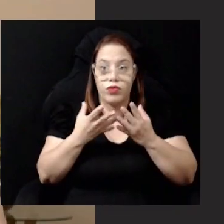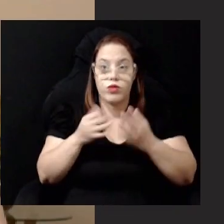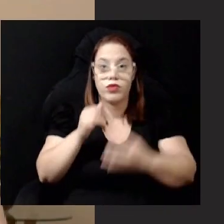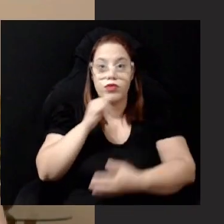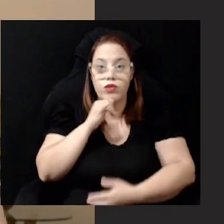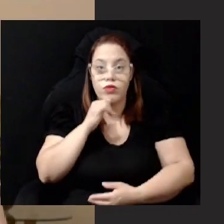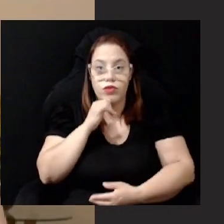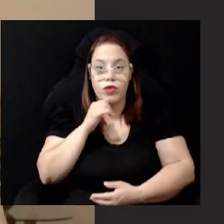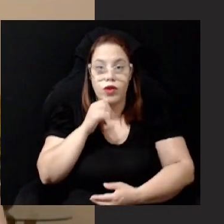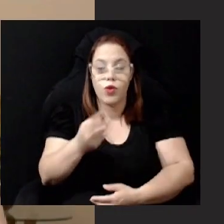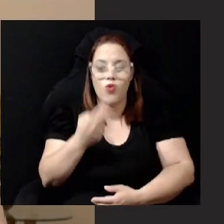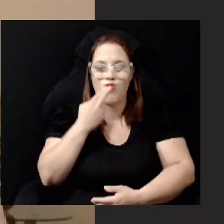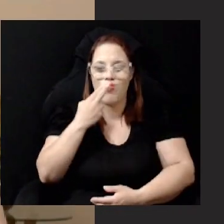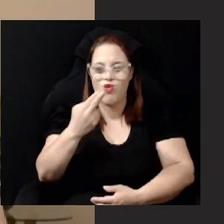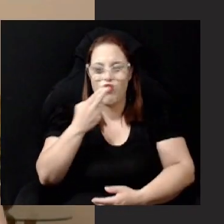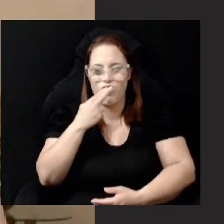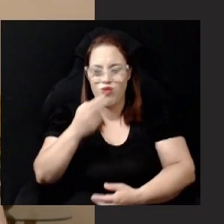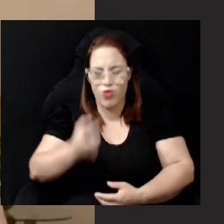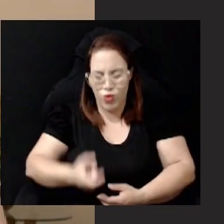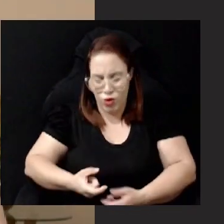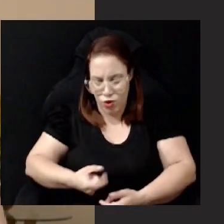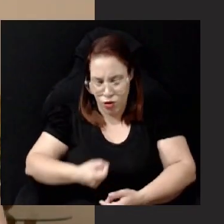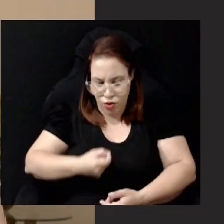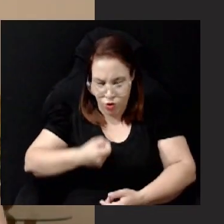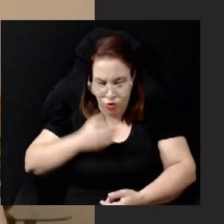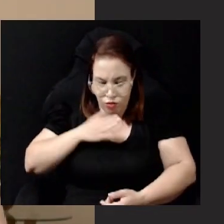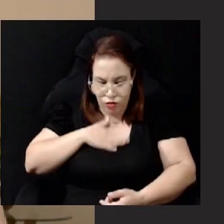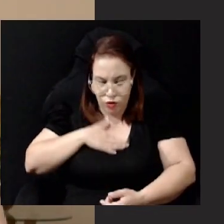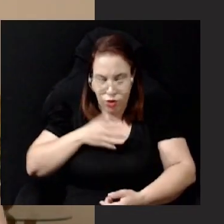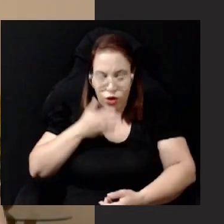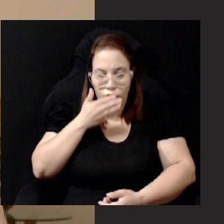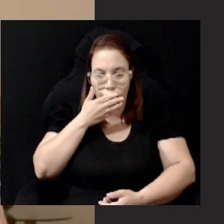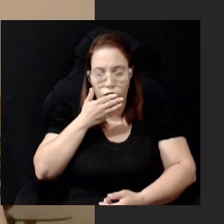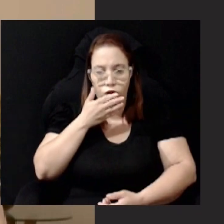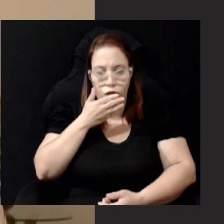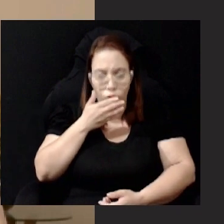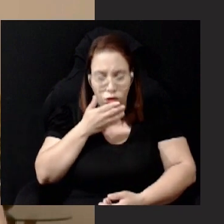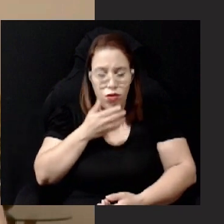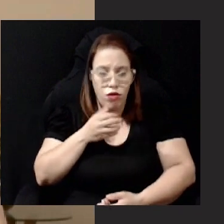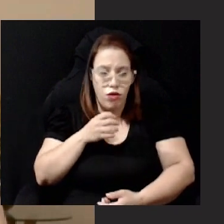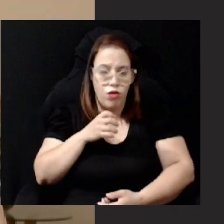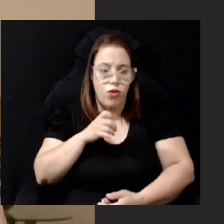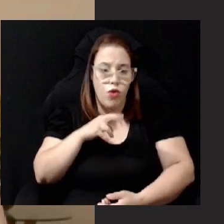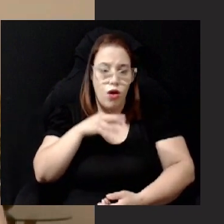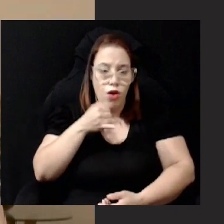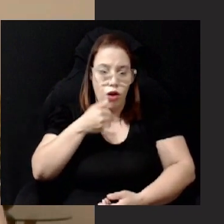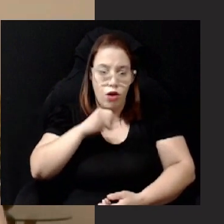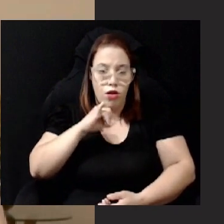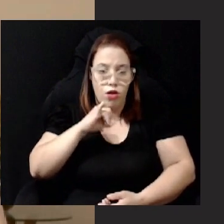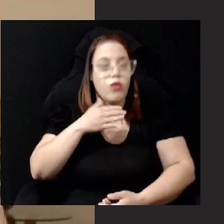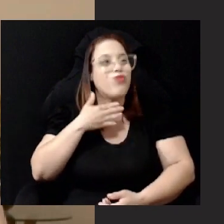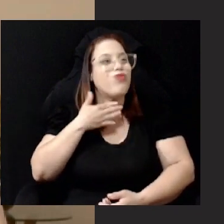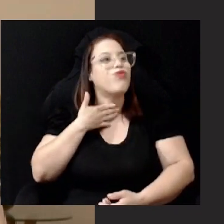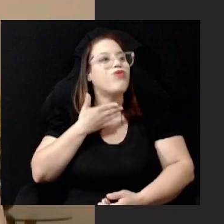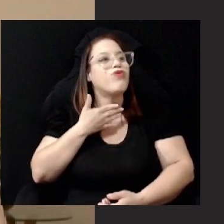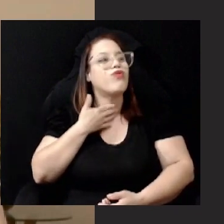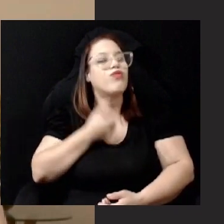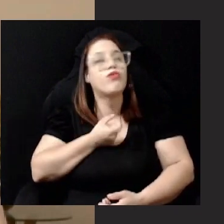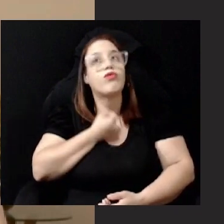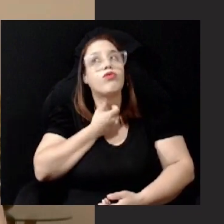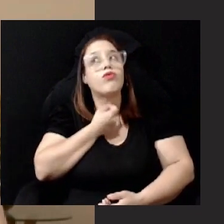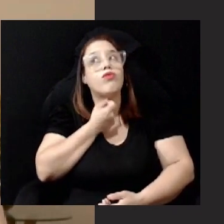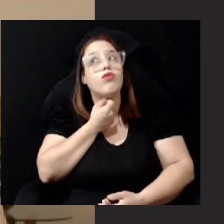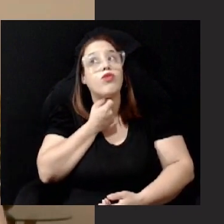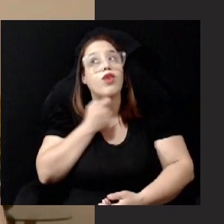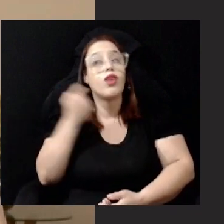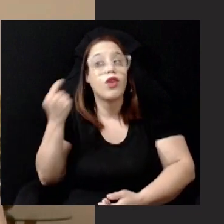por exemplo, com o tabagismo no câncer de pulmão, o cigarro e o álcool para alguns tumores de cabeça e pescoço. A gente não tem